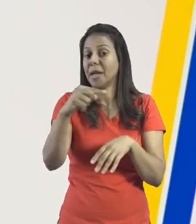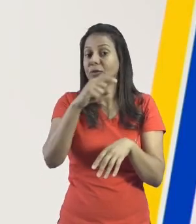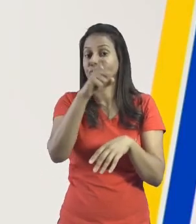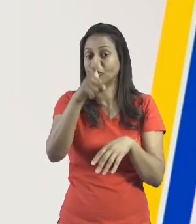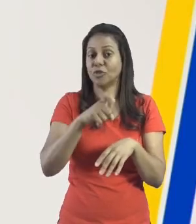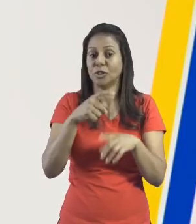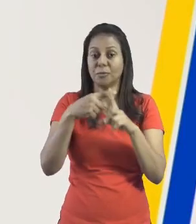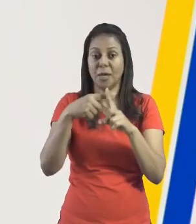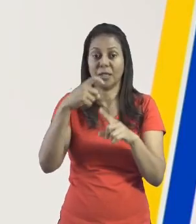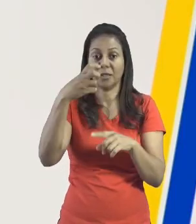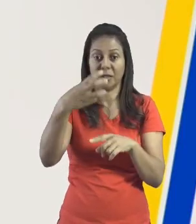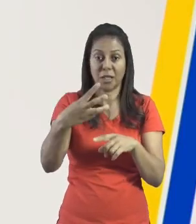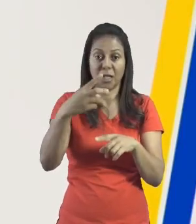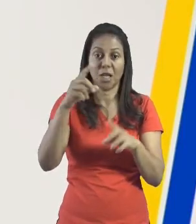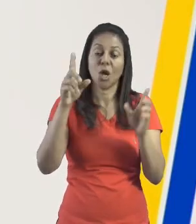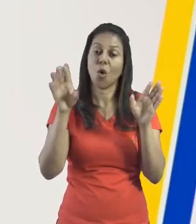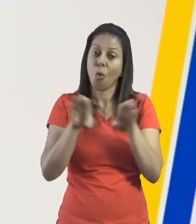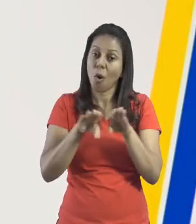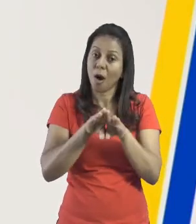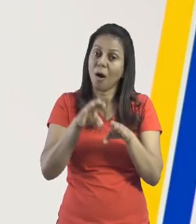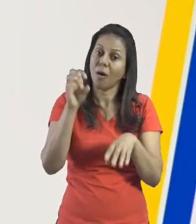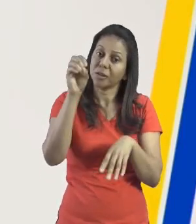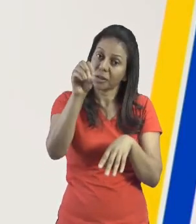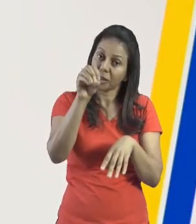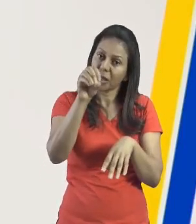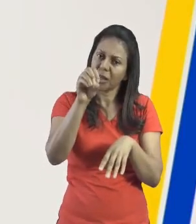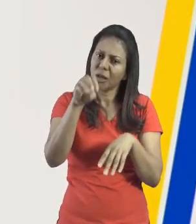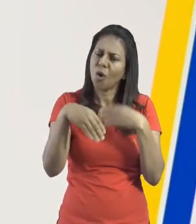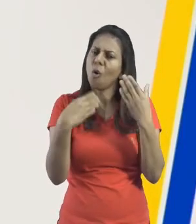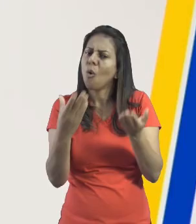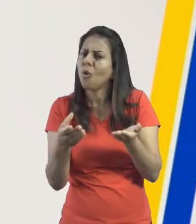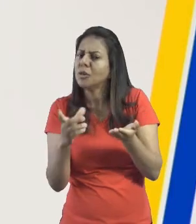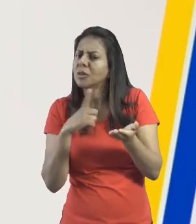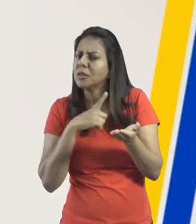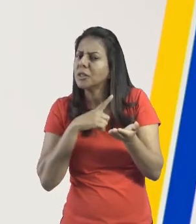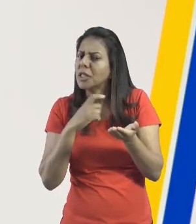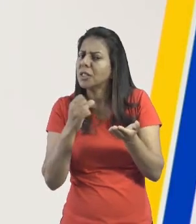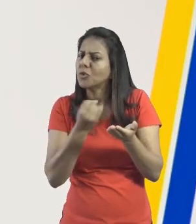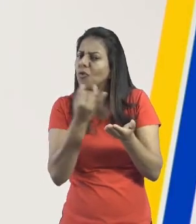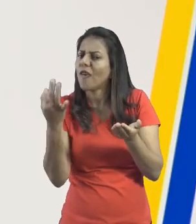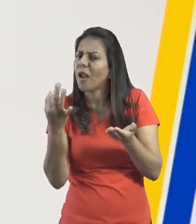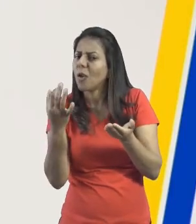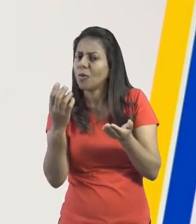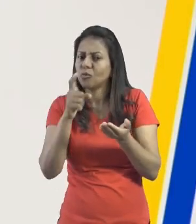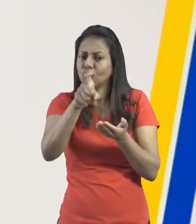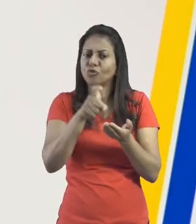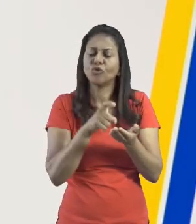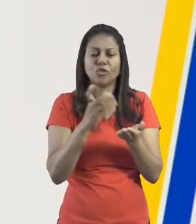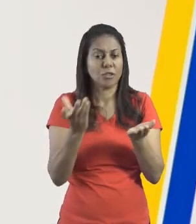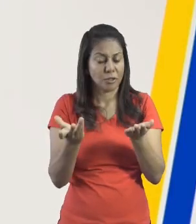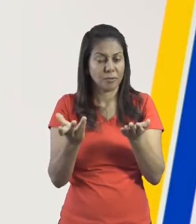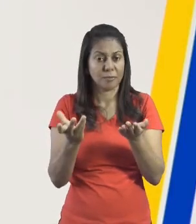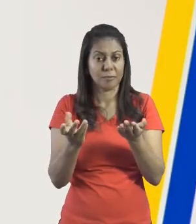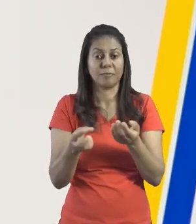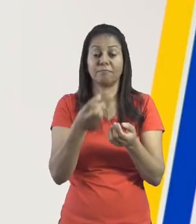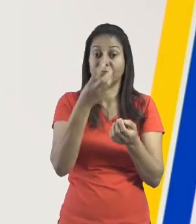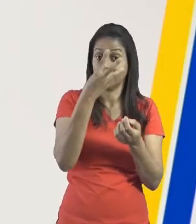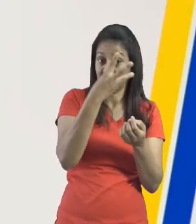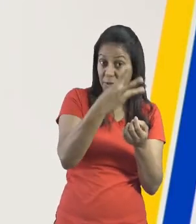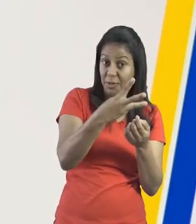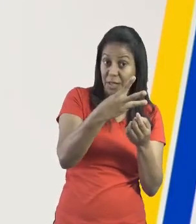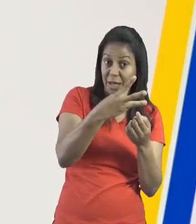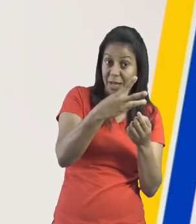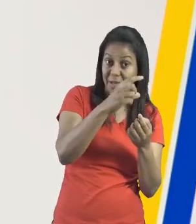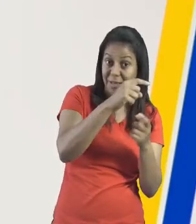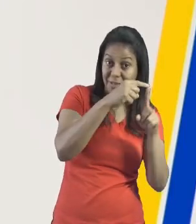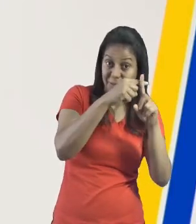igual a zero. Como eu quero o valor de x daquela segunda equação ali, Nós vamos pegar o 3, que é positivo,